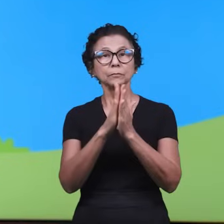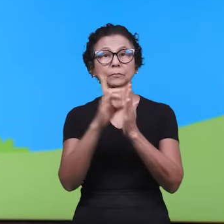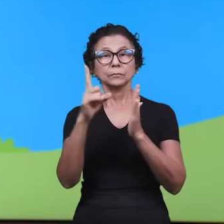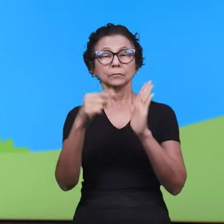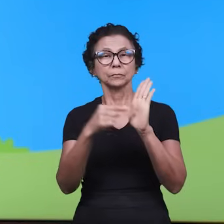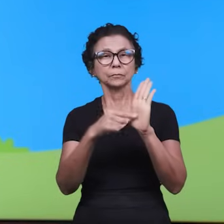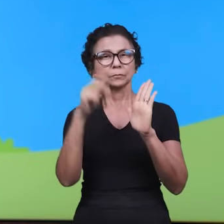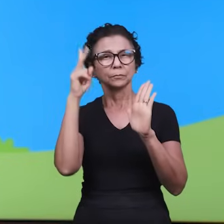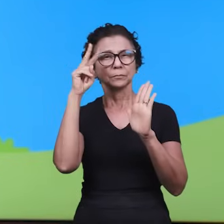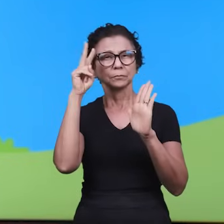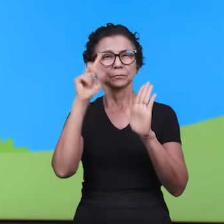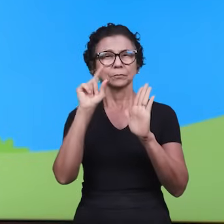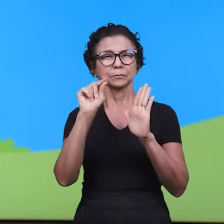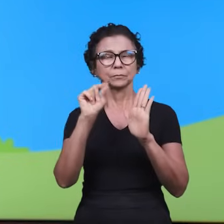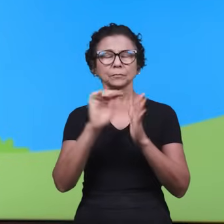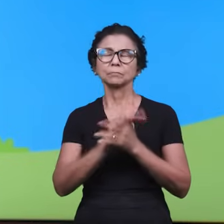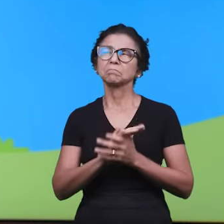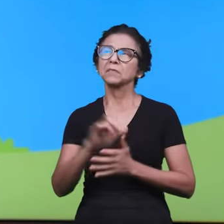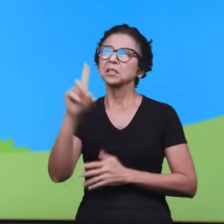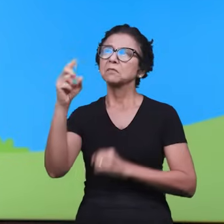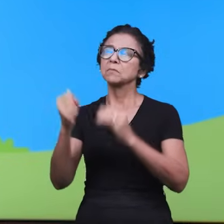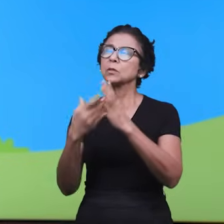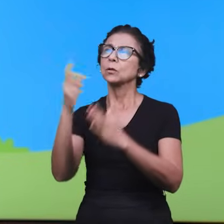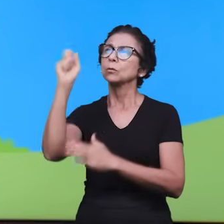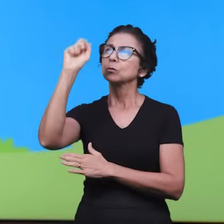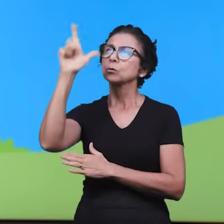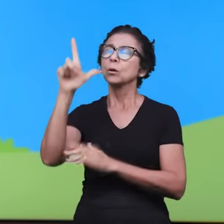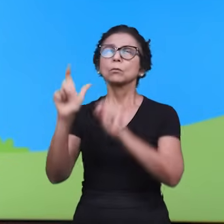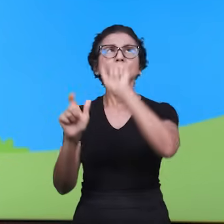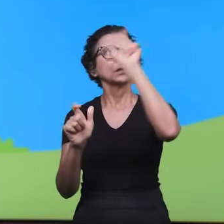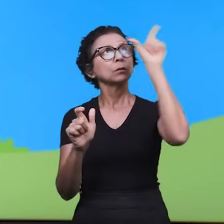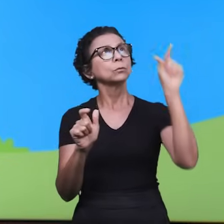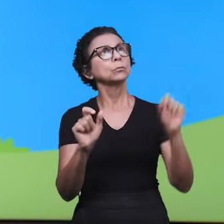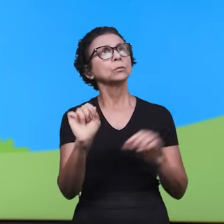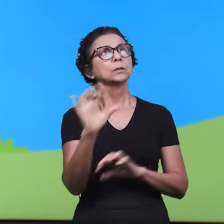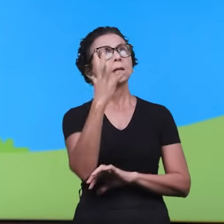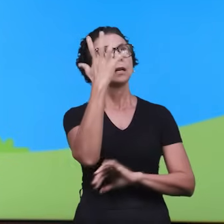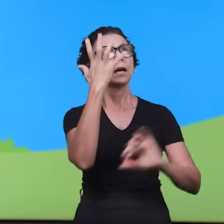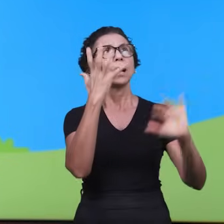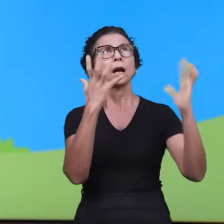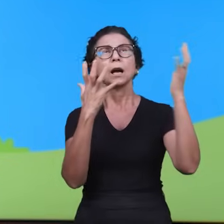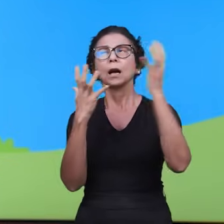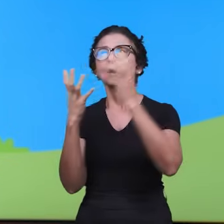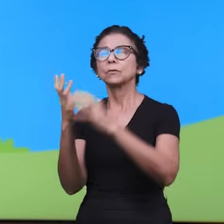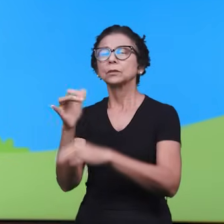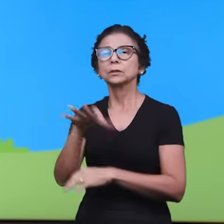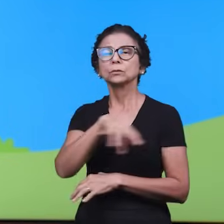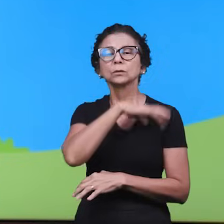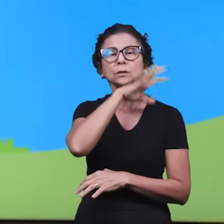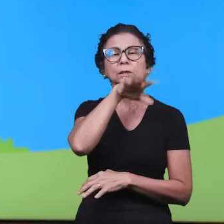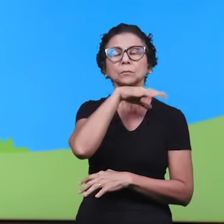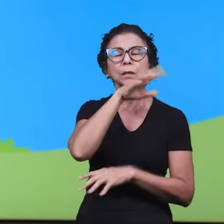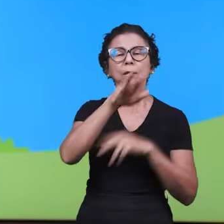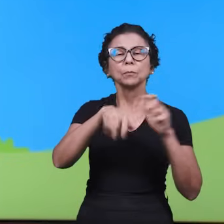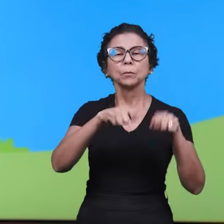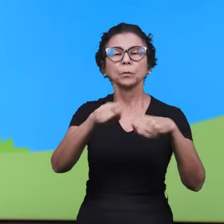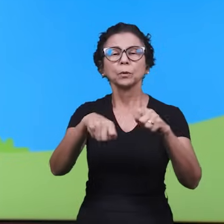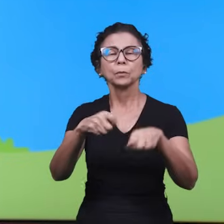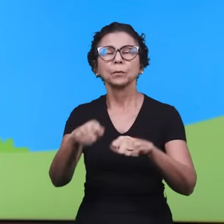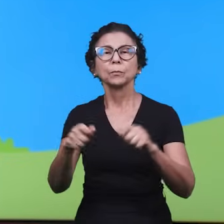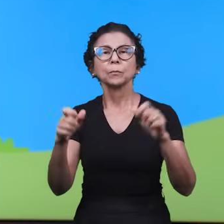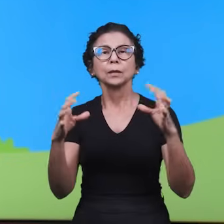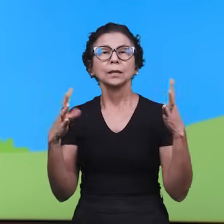Bíblia, ela nos conta que Deus criou tudo: o sol, a lua, as árvores, os animais e, por